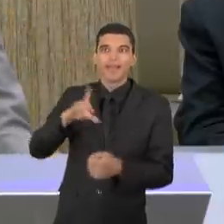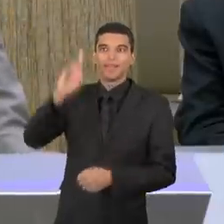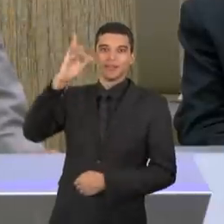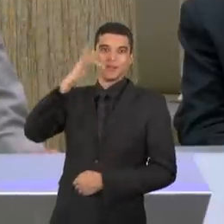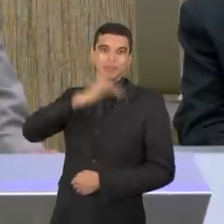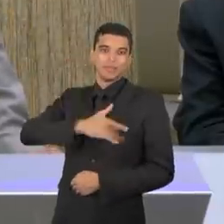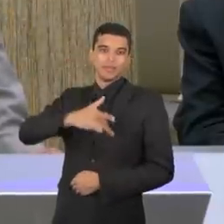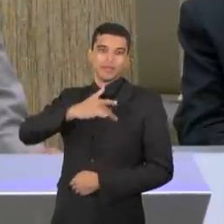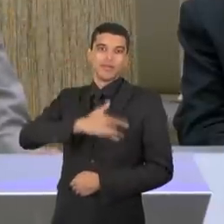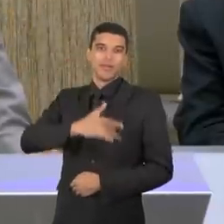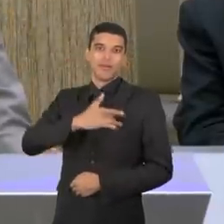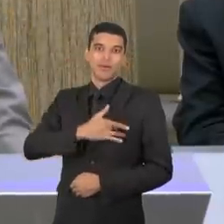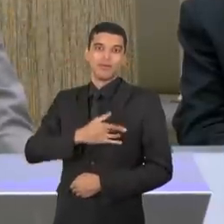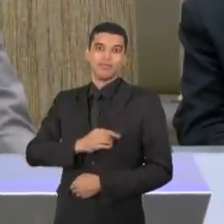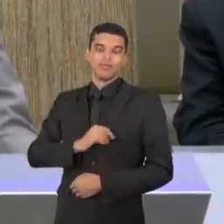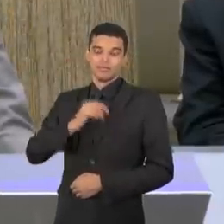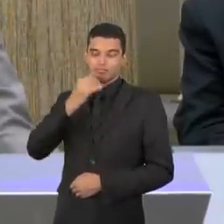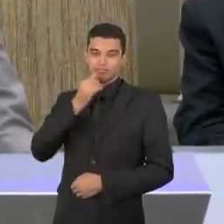pode explicar